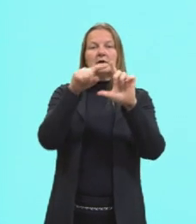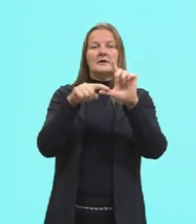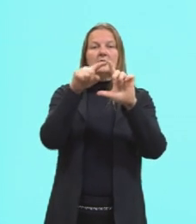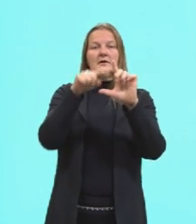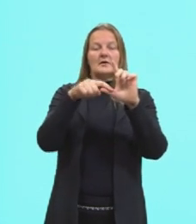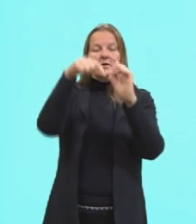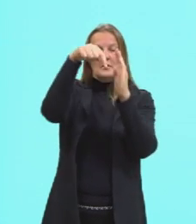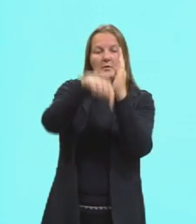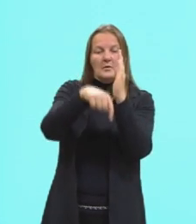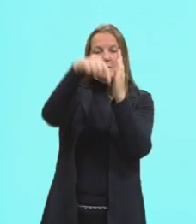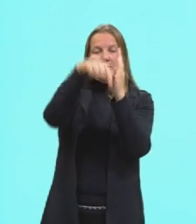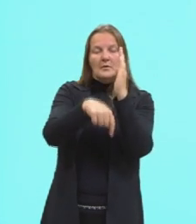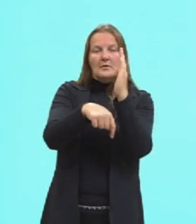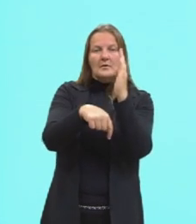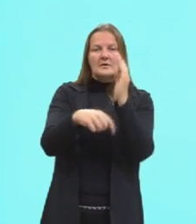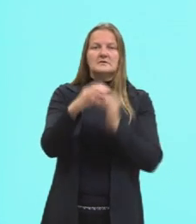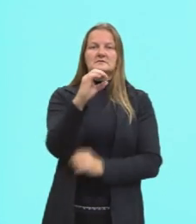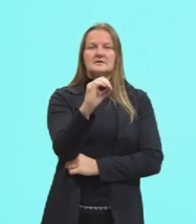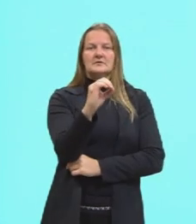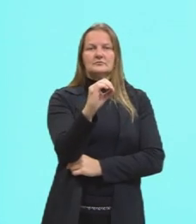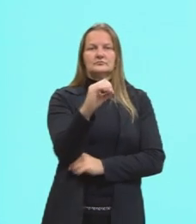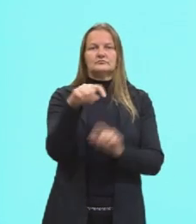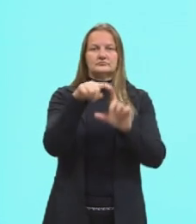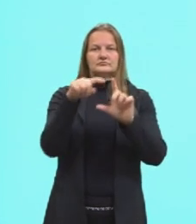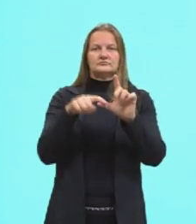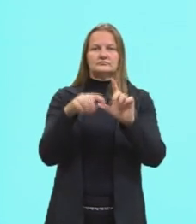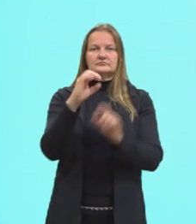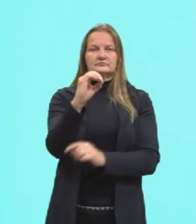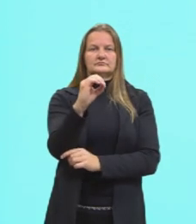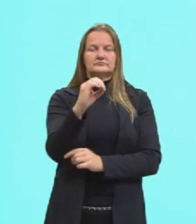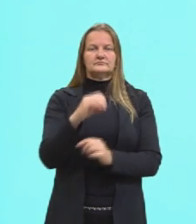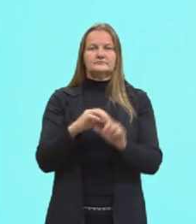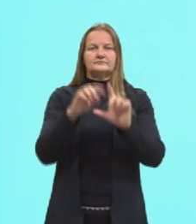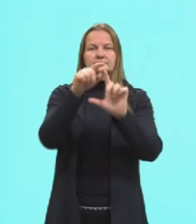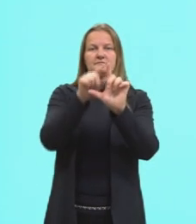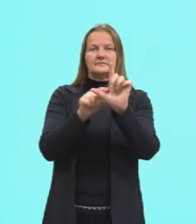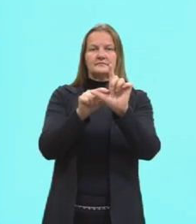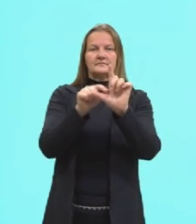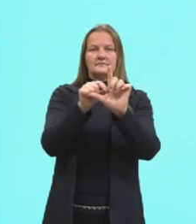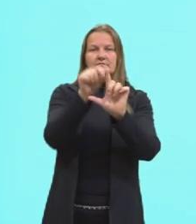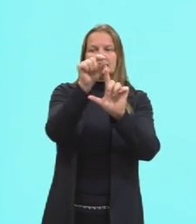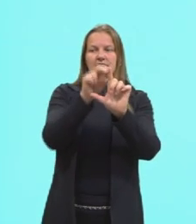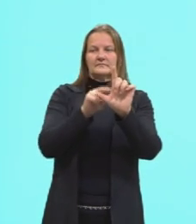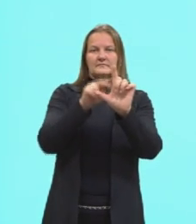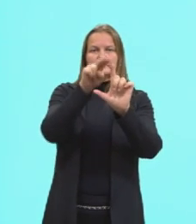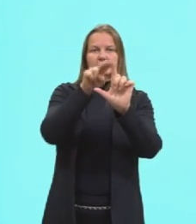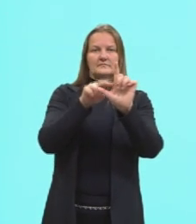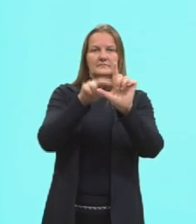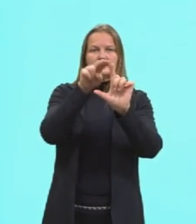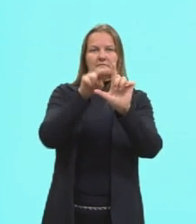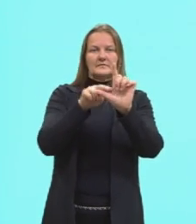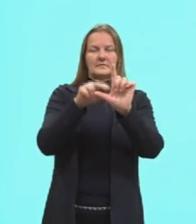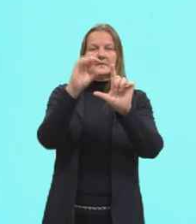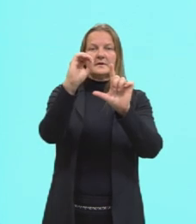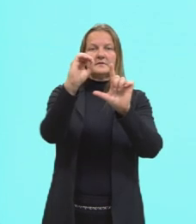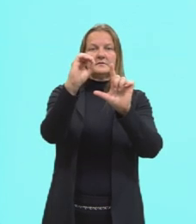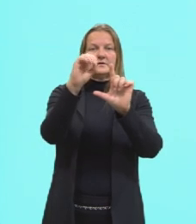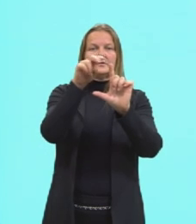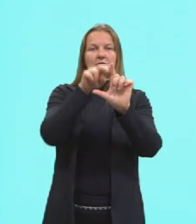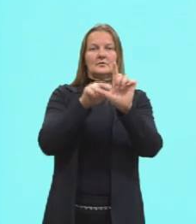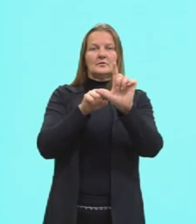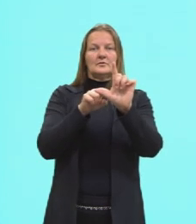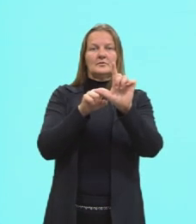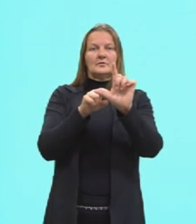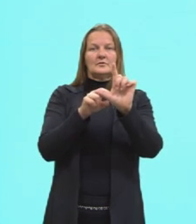elas estão na mesma direção então um ângulo é zero quando o cosseno é zero que que acontece o que você não